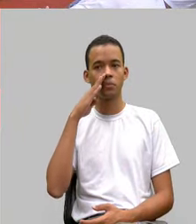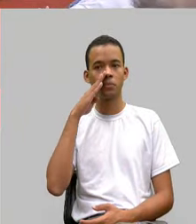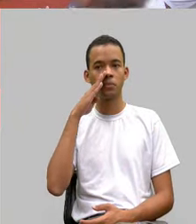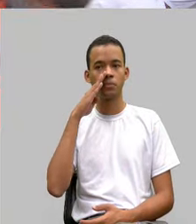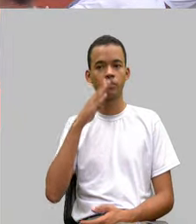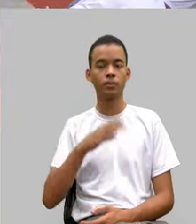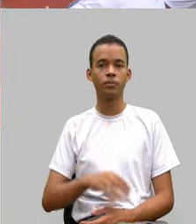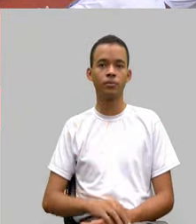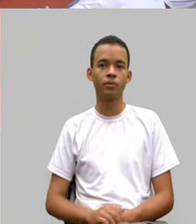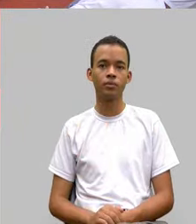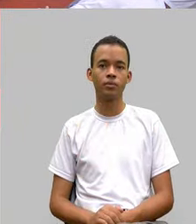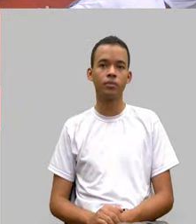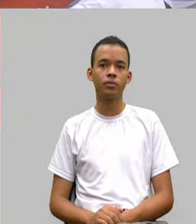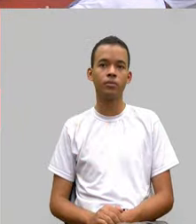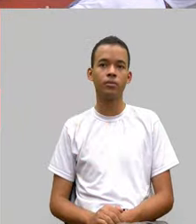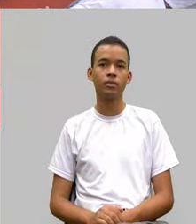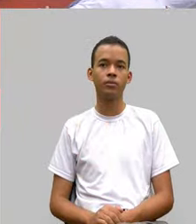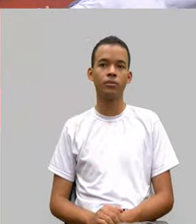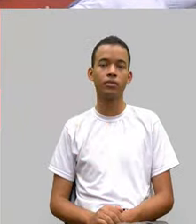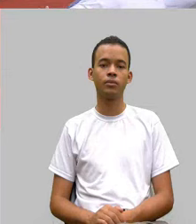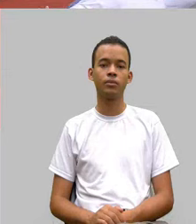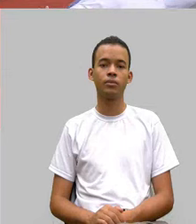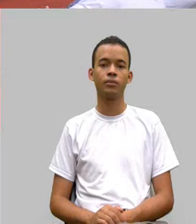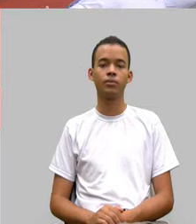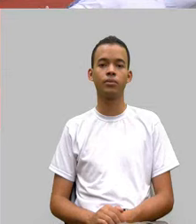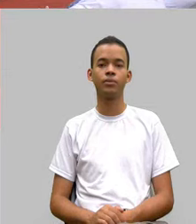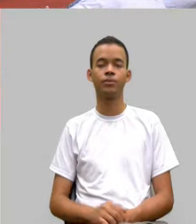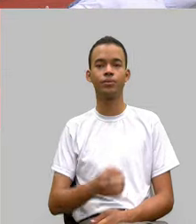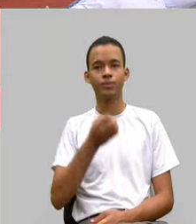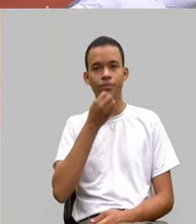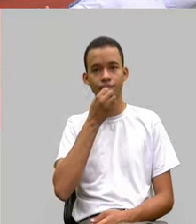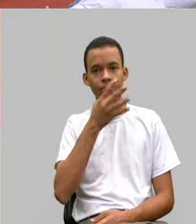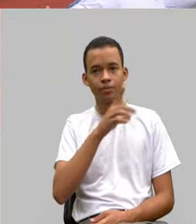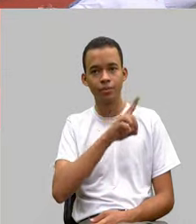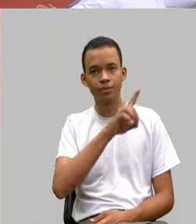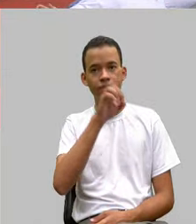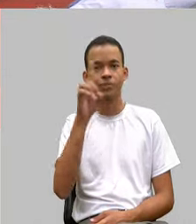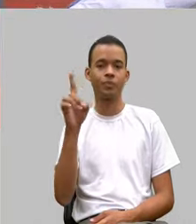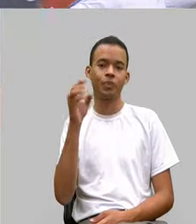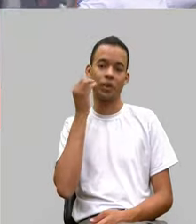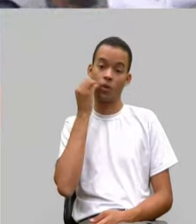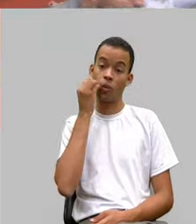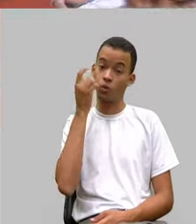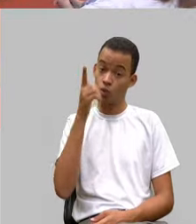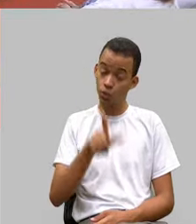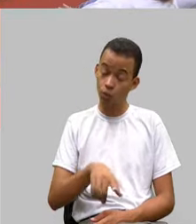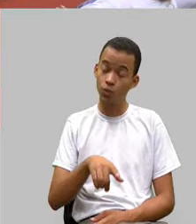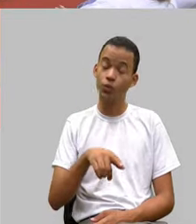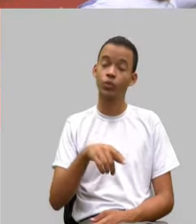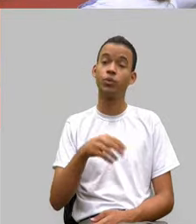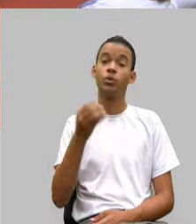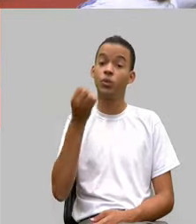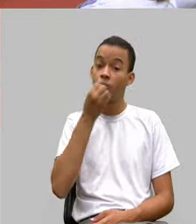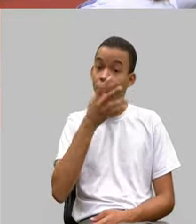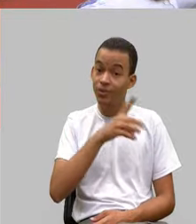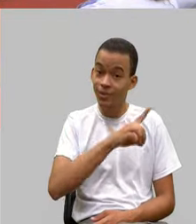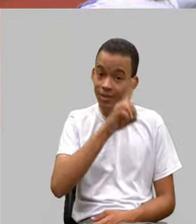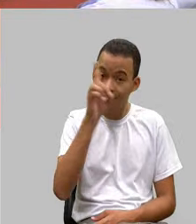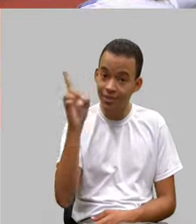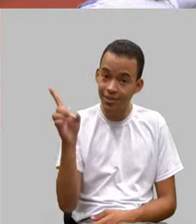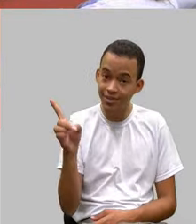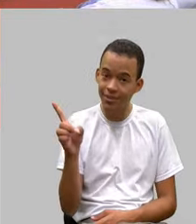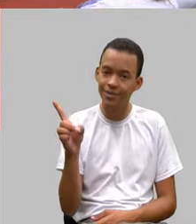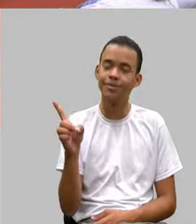Cerqueira gente bom dia bom dia ah nós vamos tentar de novo vamos tentar de novo bom